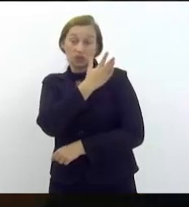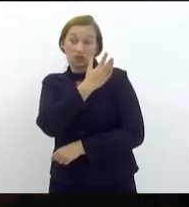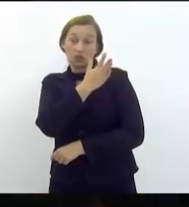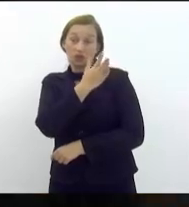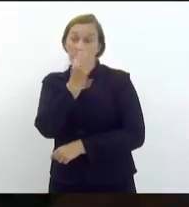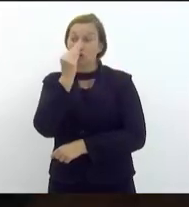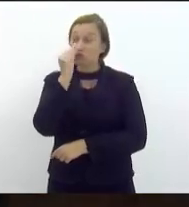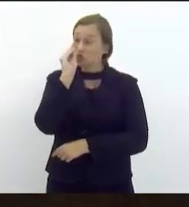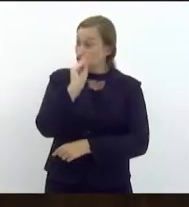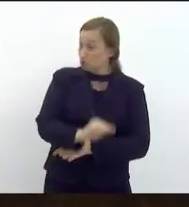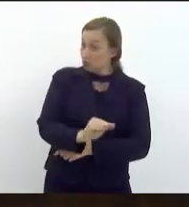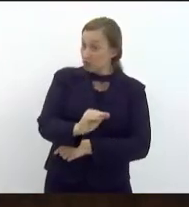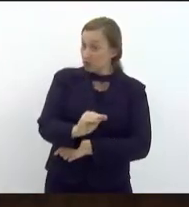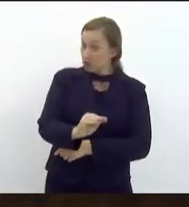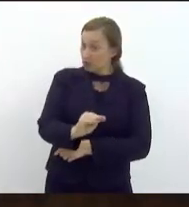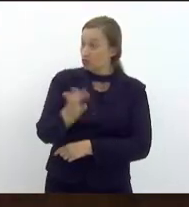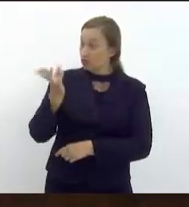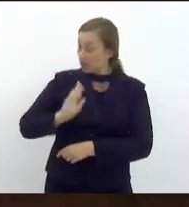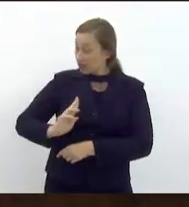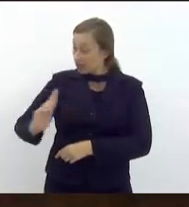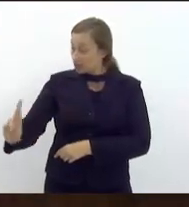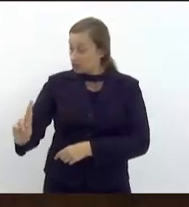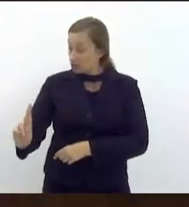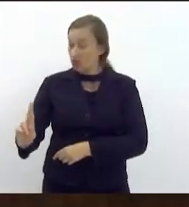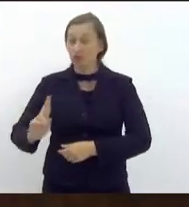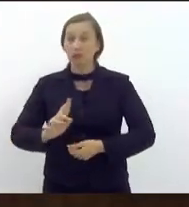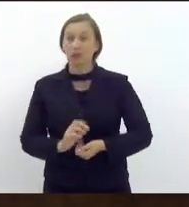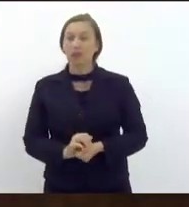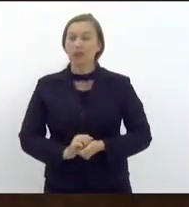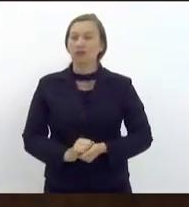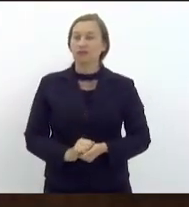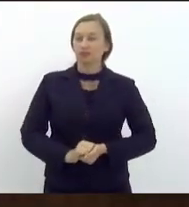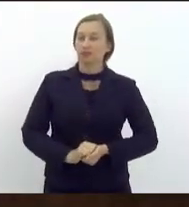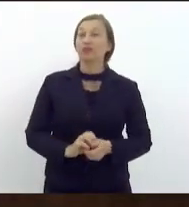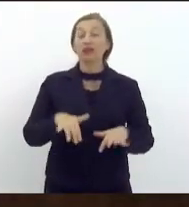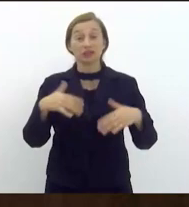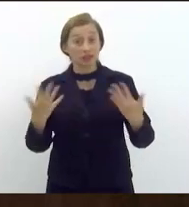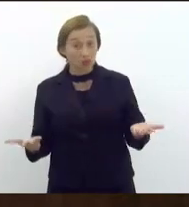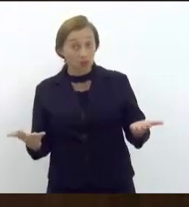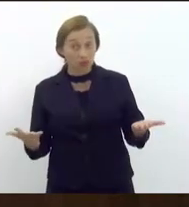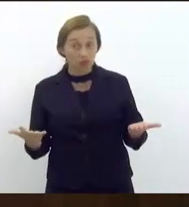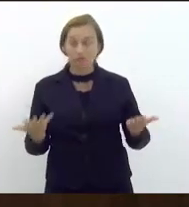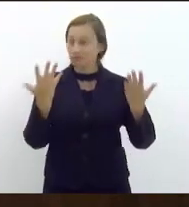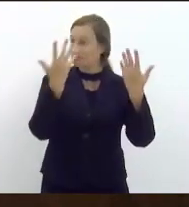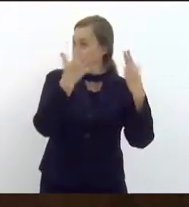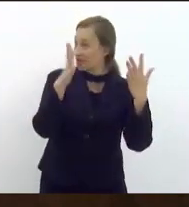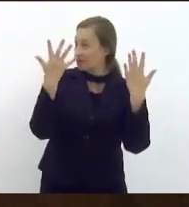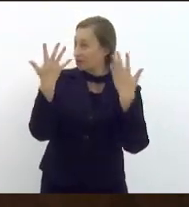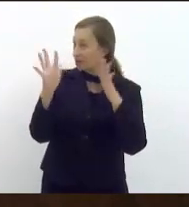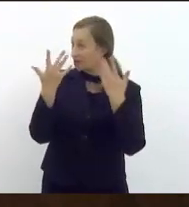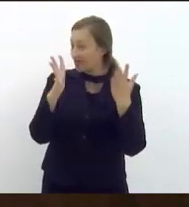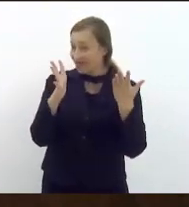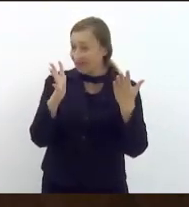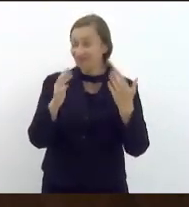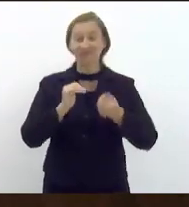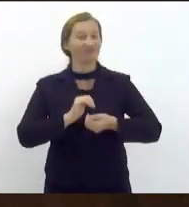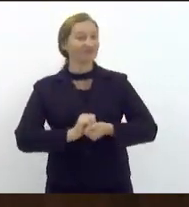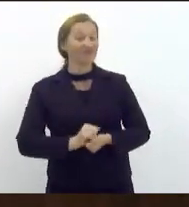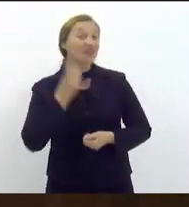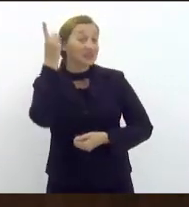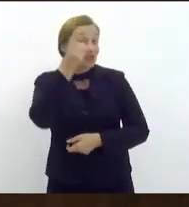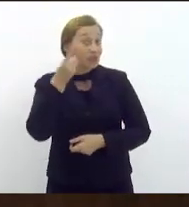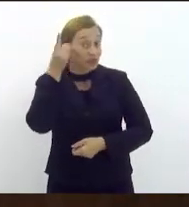uma ação direta do enfrentamento ao racismo então saudar parabenizar